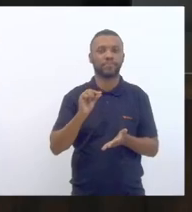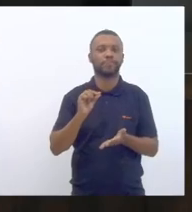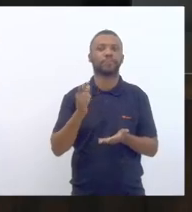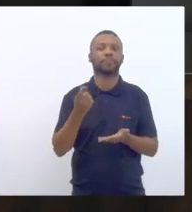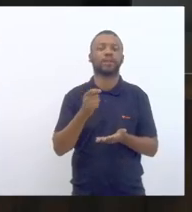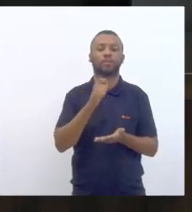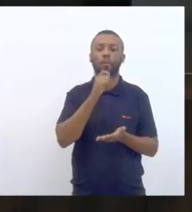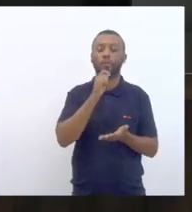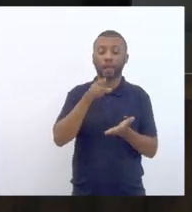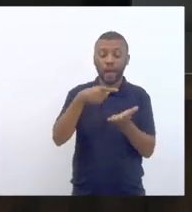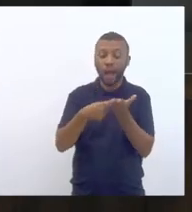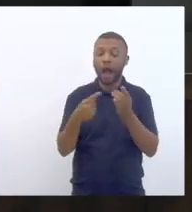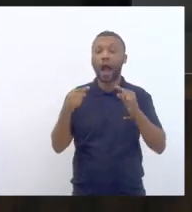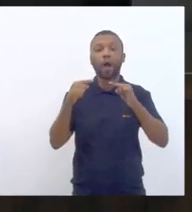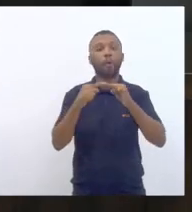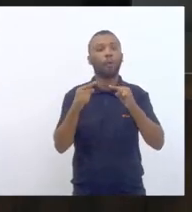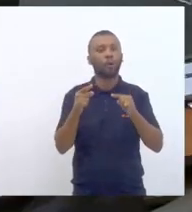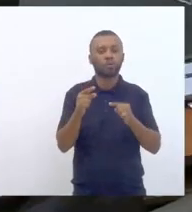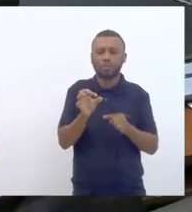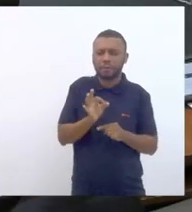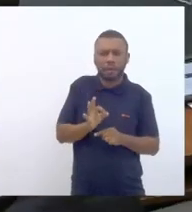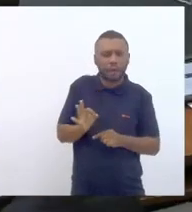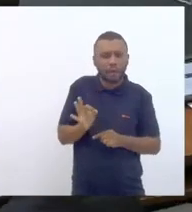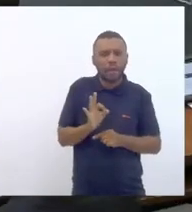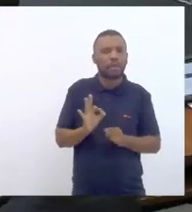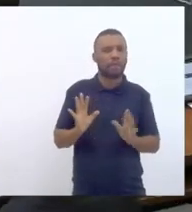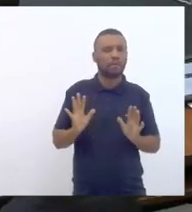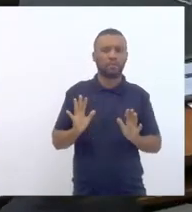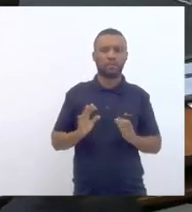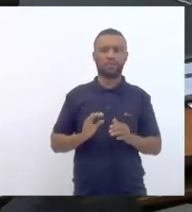sem acordo. Meu chefe.